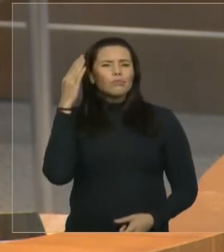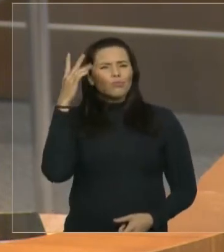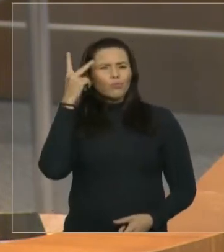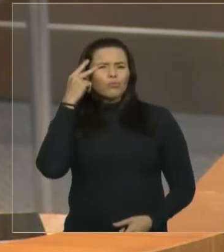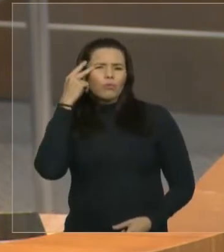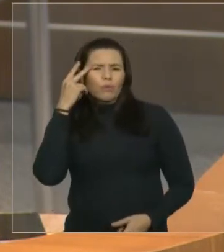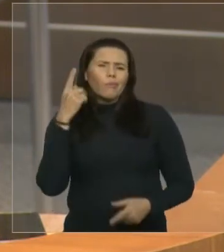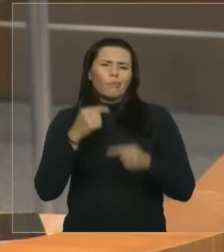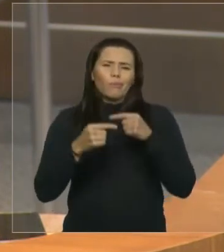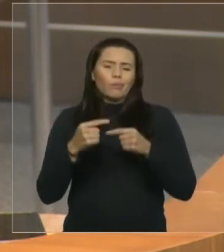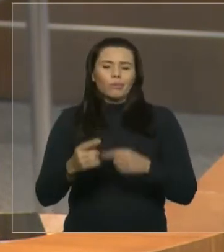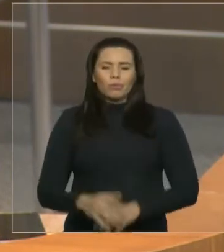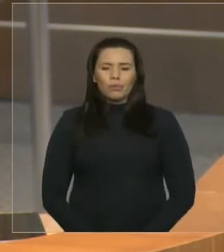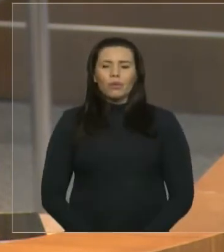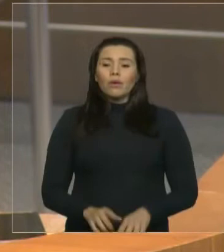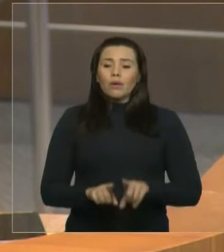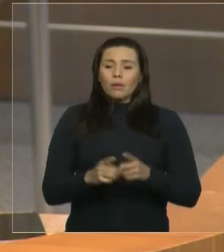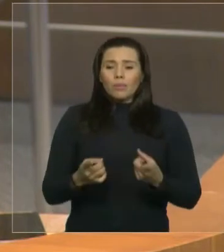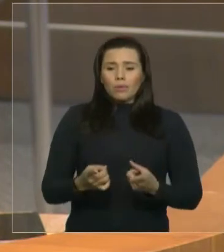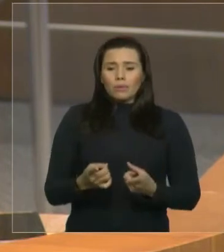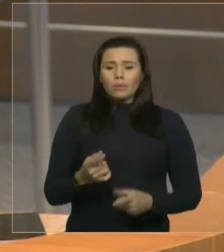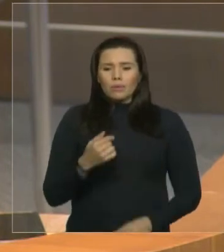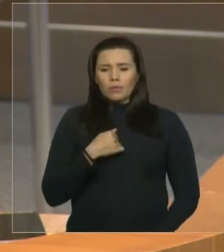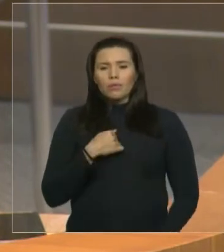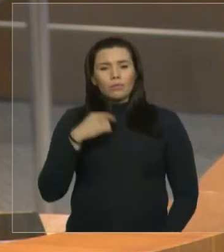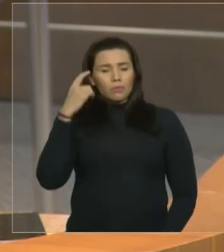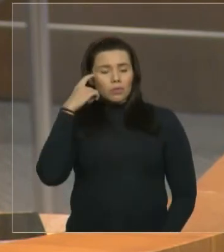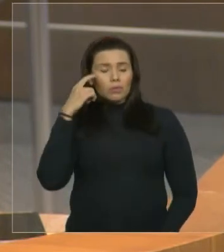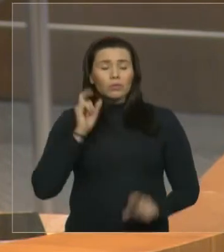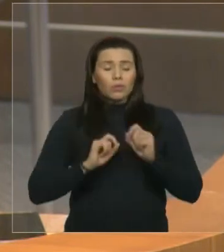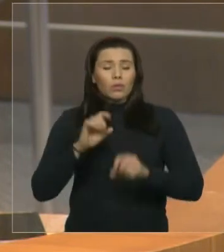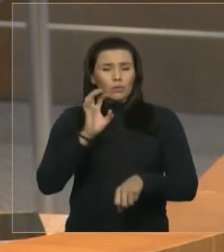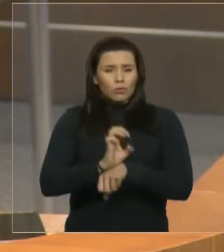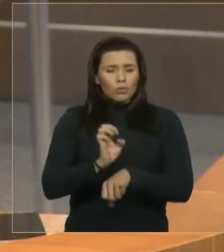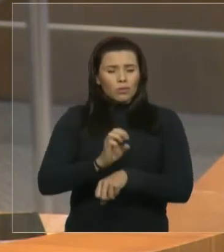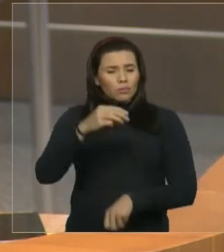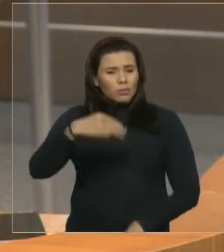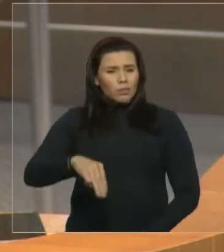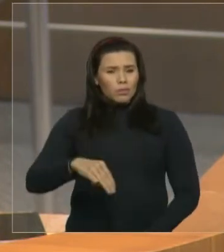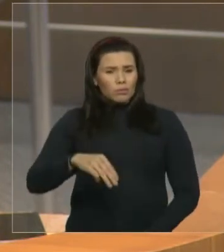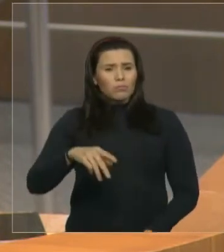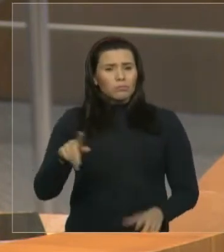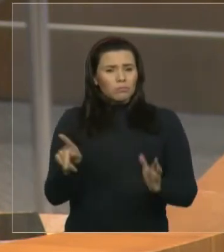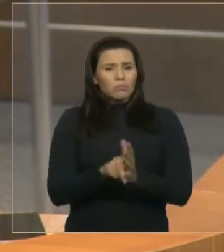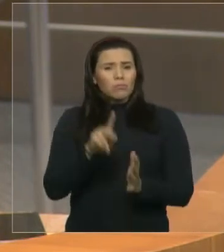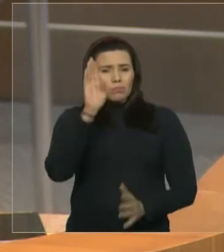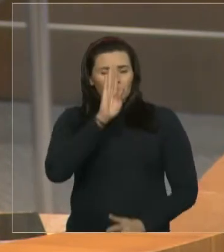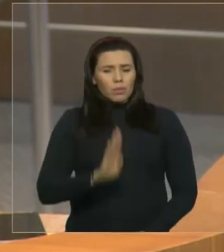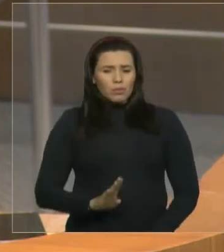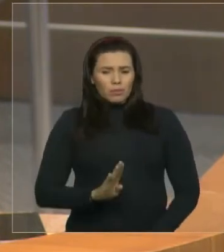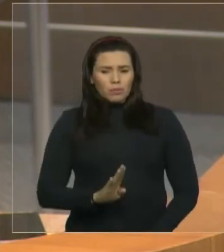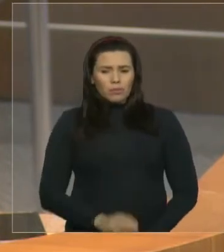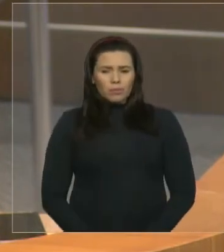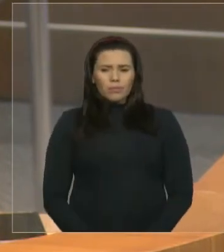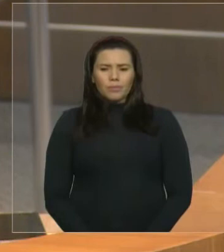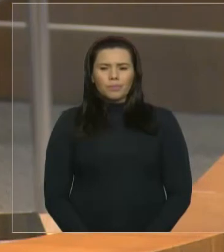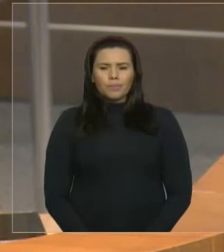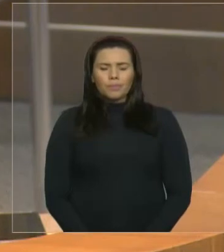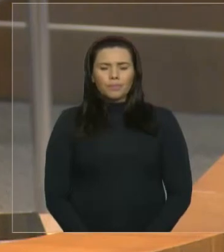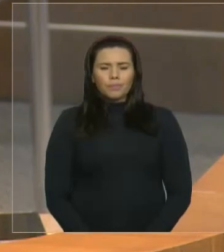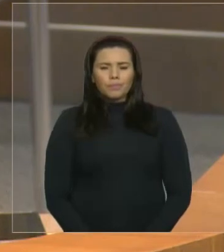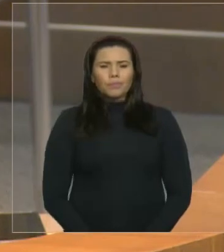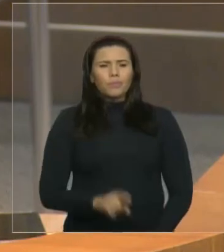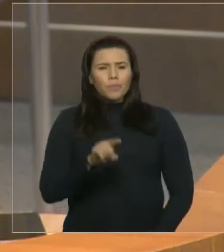difícil que o país atravessa, o estado do Maranhão é Brasil e não seria diferente, um estado que já amarga índices sociais muito